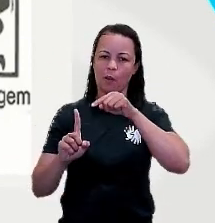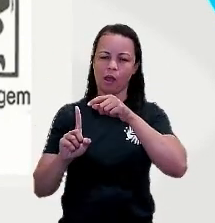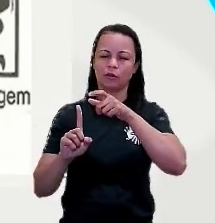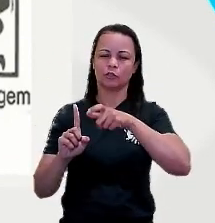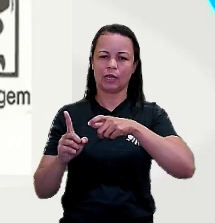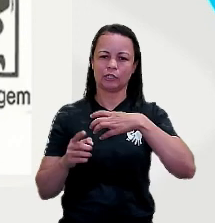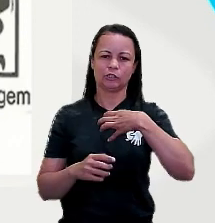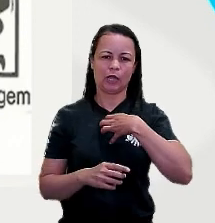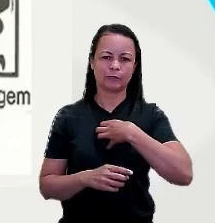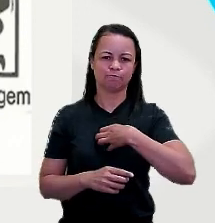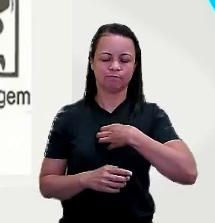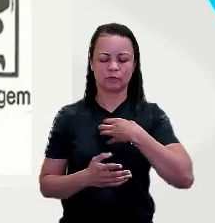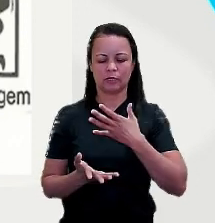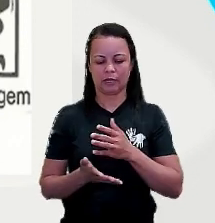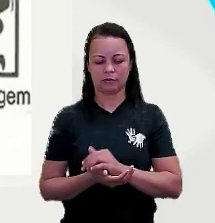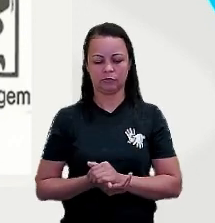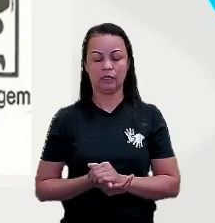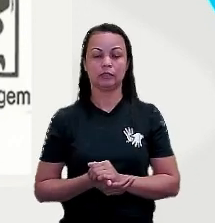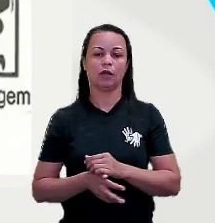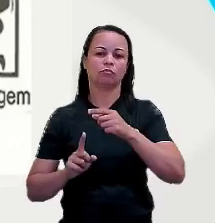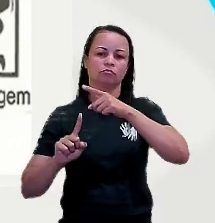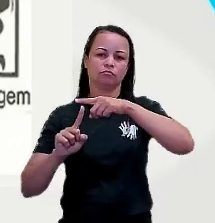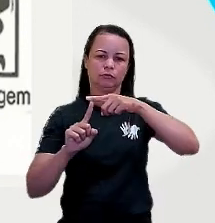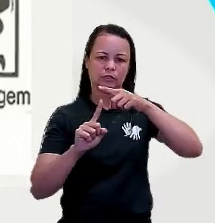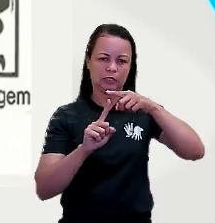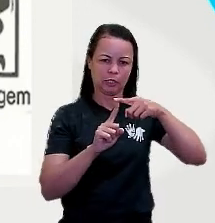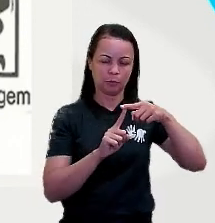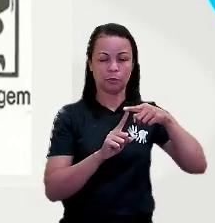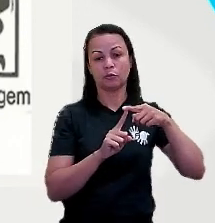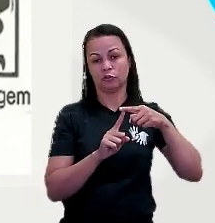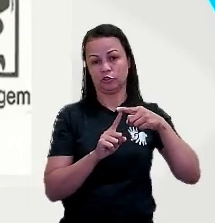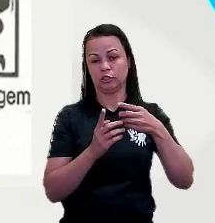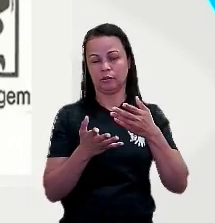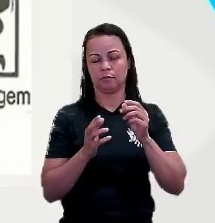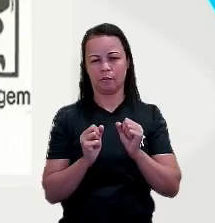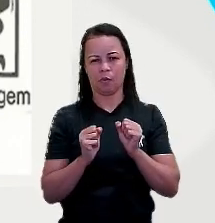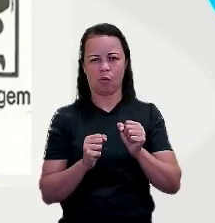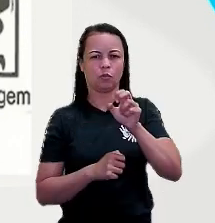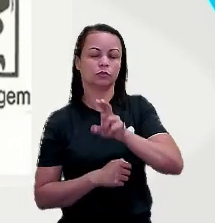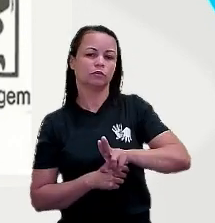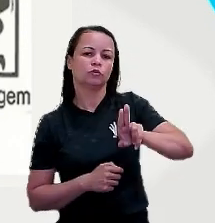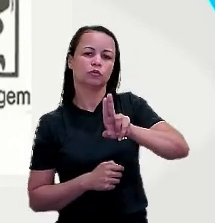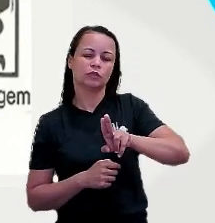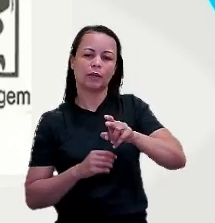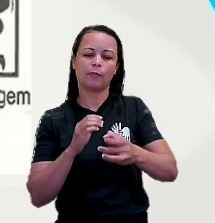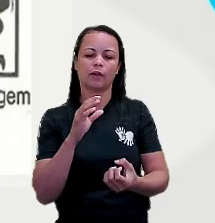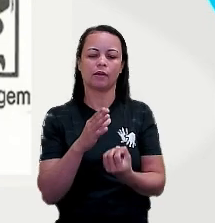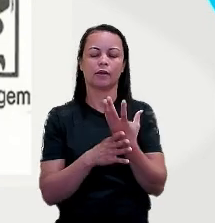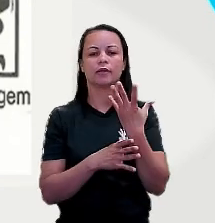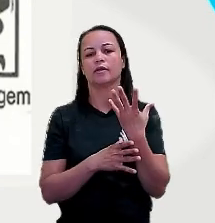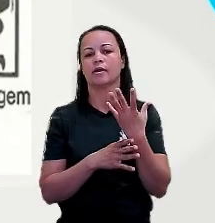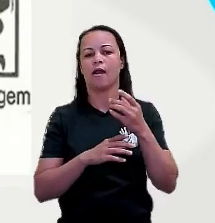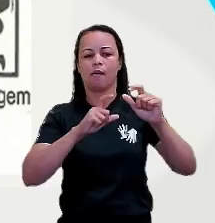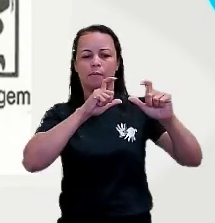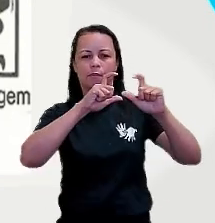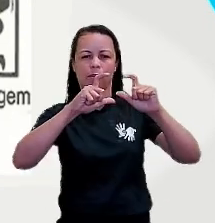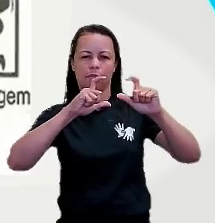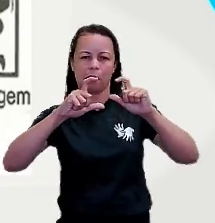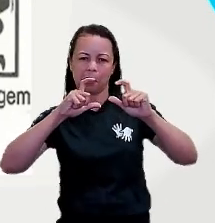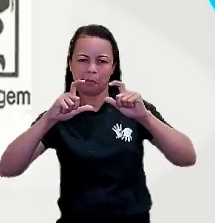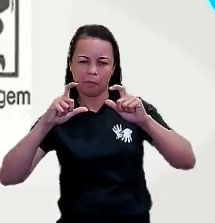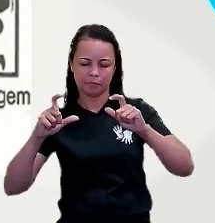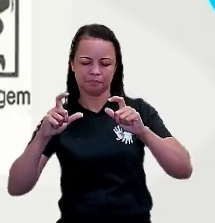os tipos de balões, né, que a gente pode usar para construir, para criar as nossas